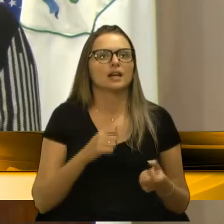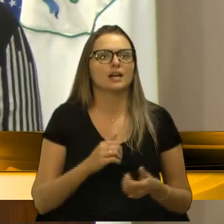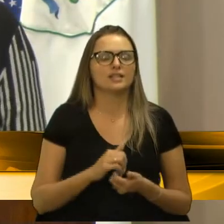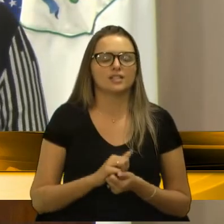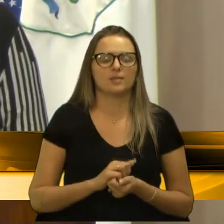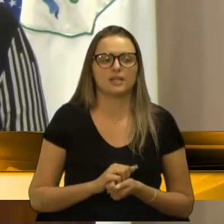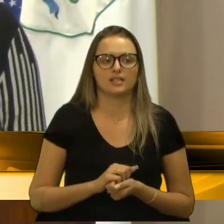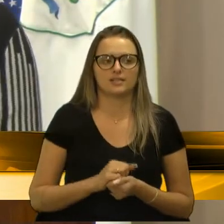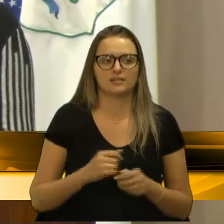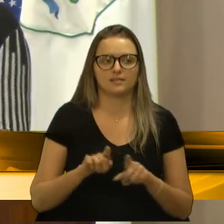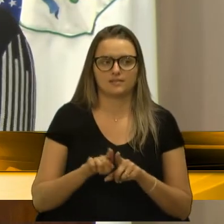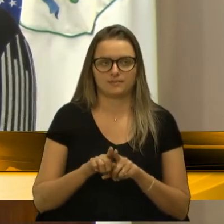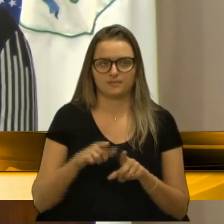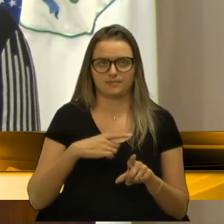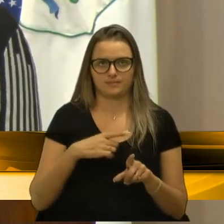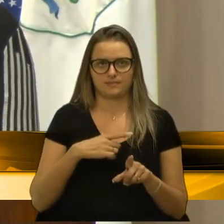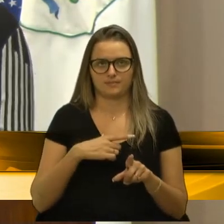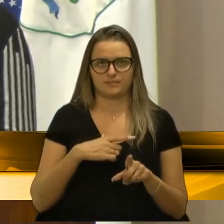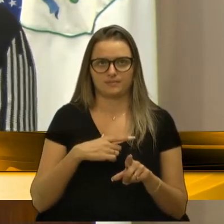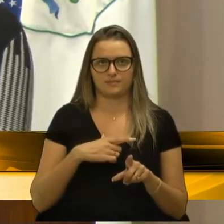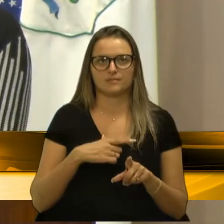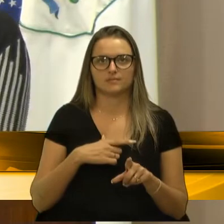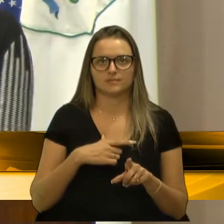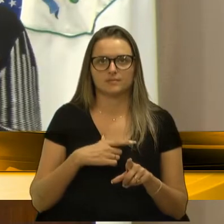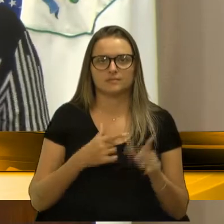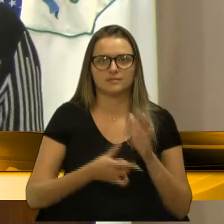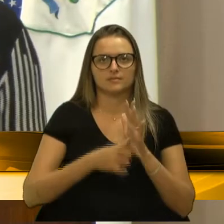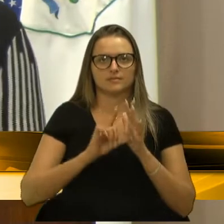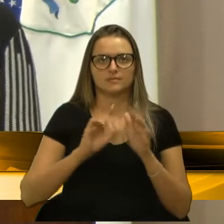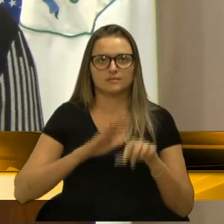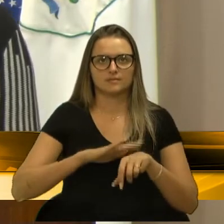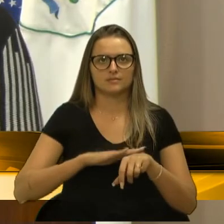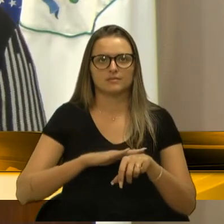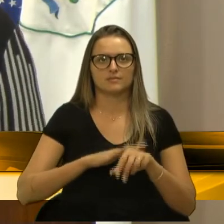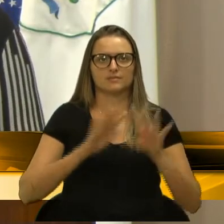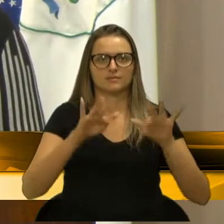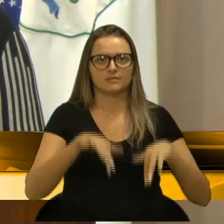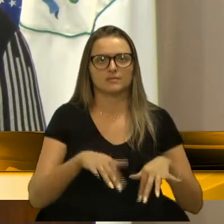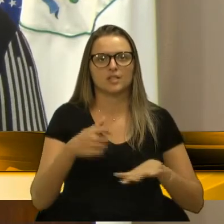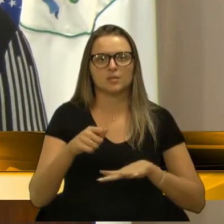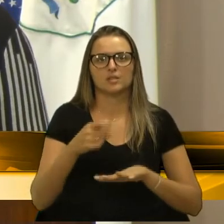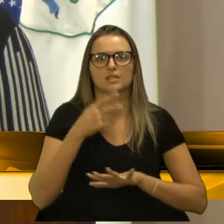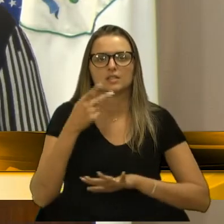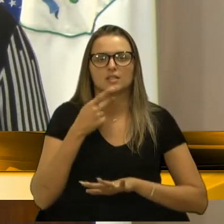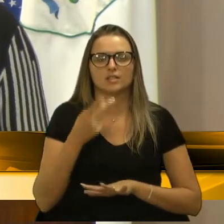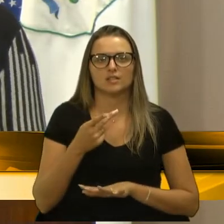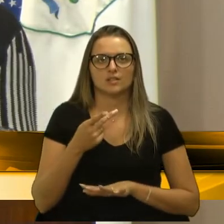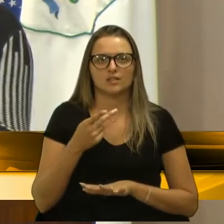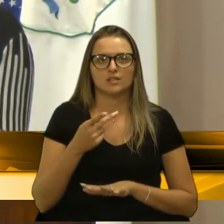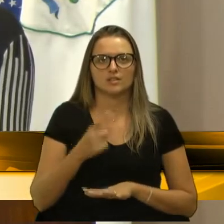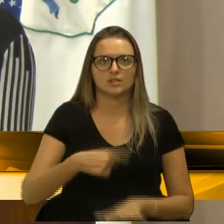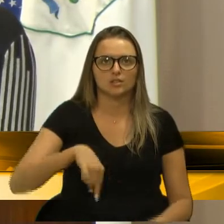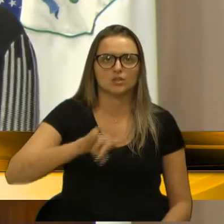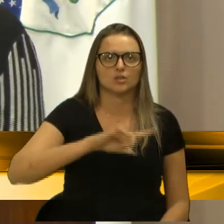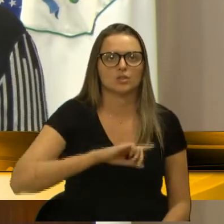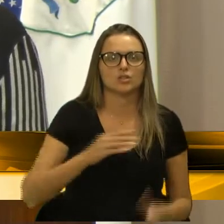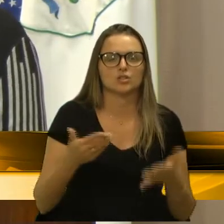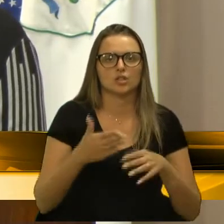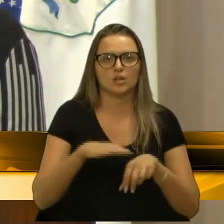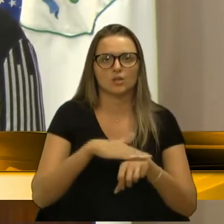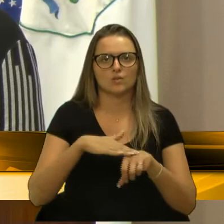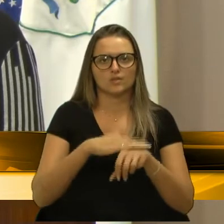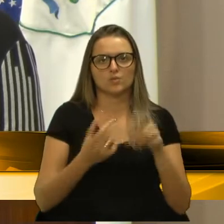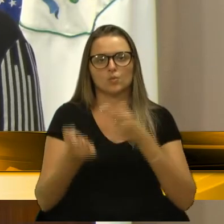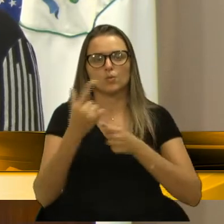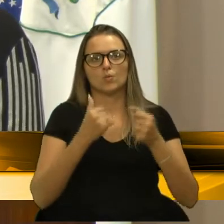baratear a tarifa. E só para finalizar, antes de terminar meu tempo, e que a gente precisa abordar esse tema, nós já estávamos conversando com os vereadores